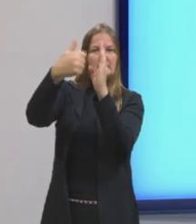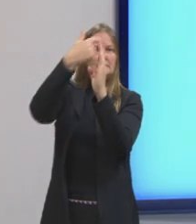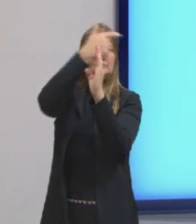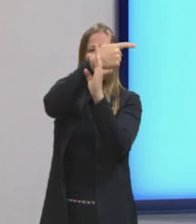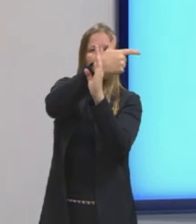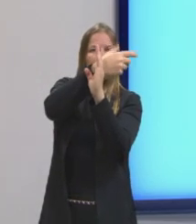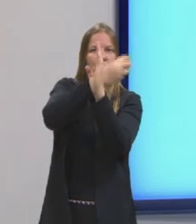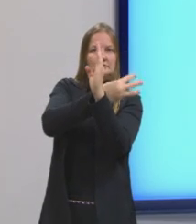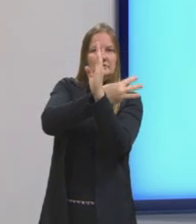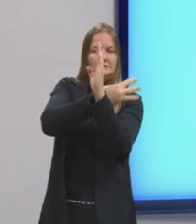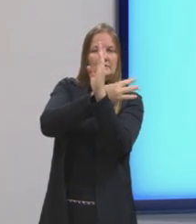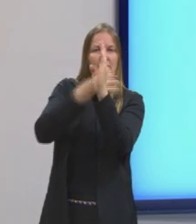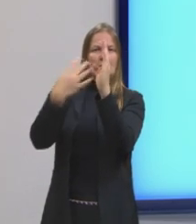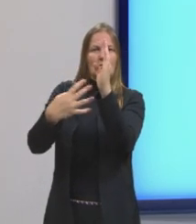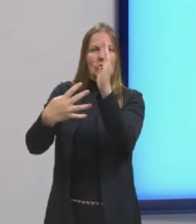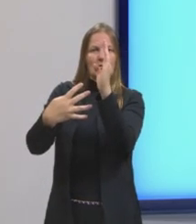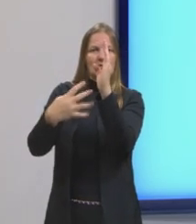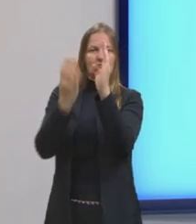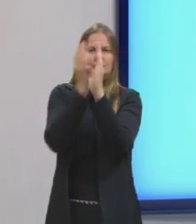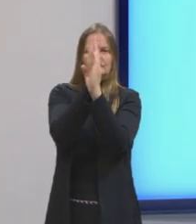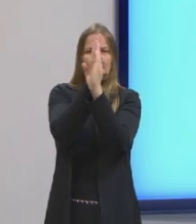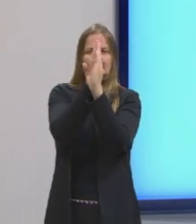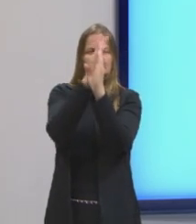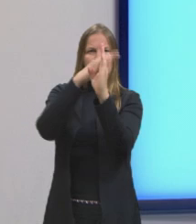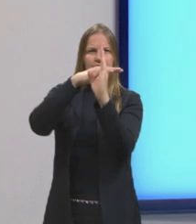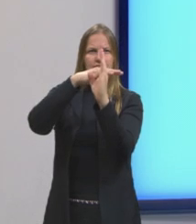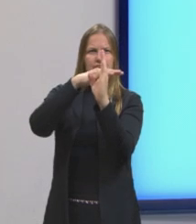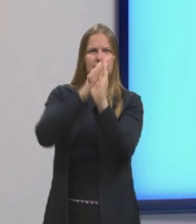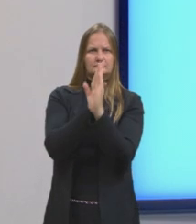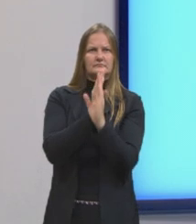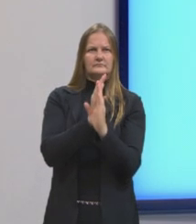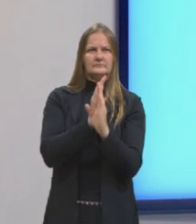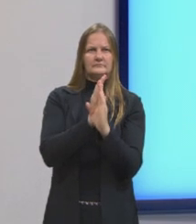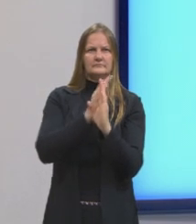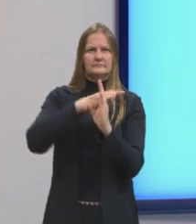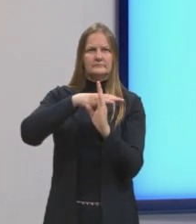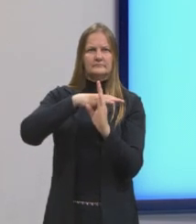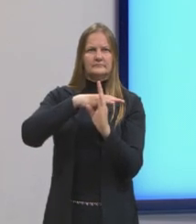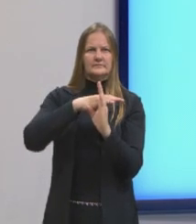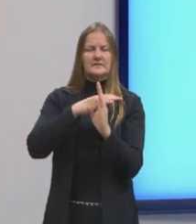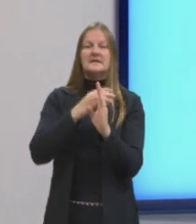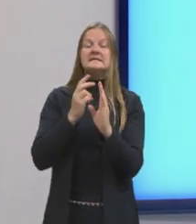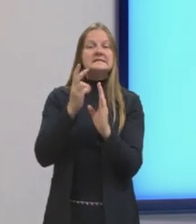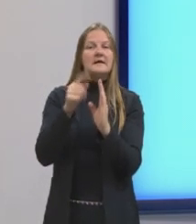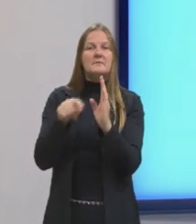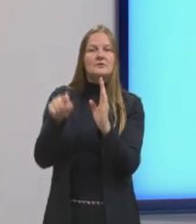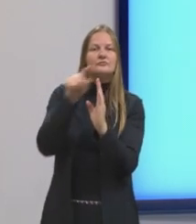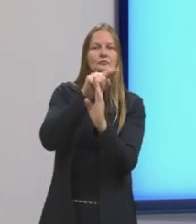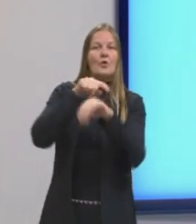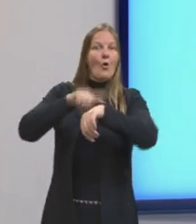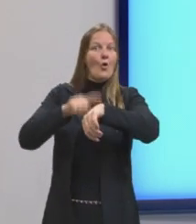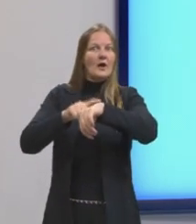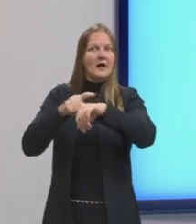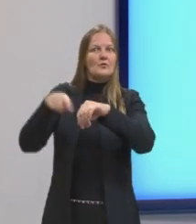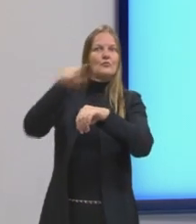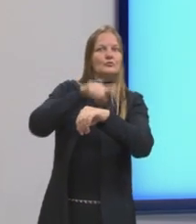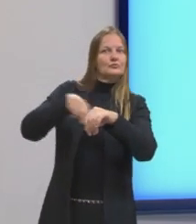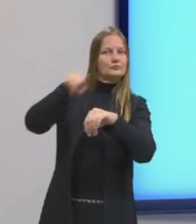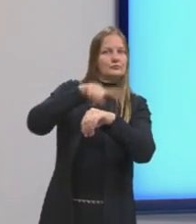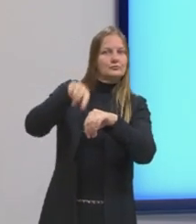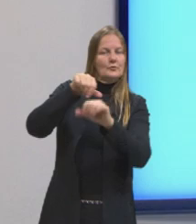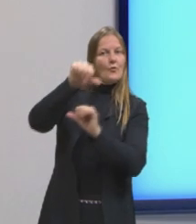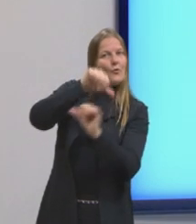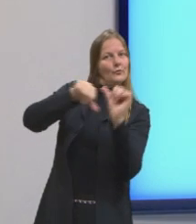segundo quadrante o terceiro e o quarto quadrante consecutivamente correto sempre no sentido anti-horário e por isso então que tem